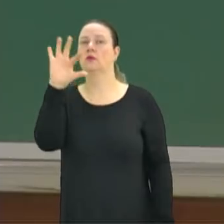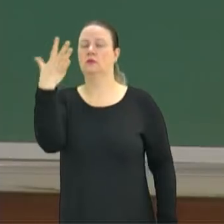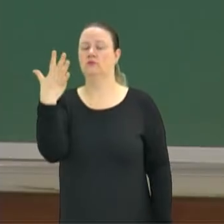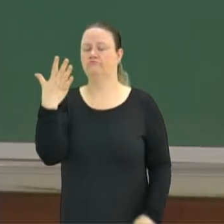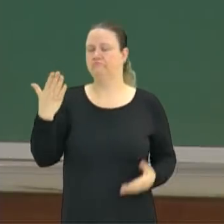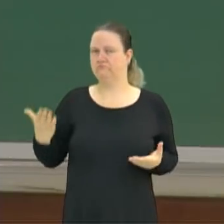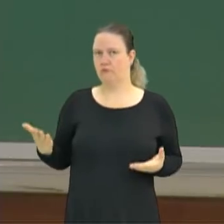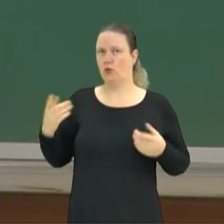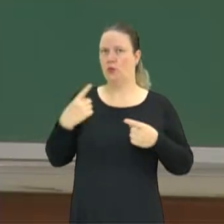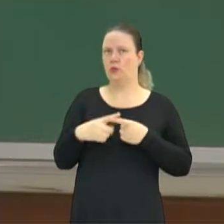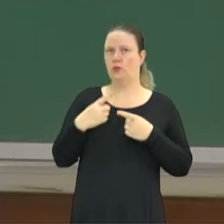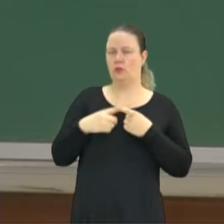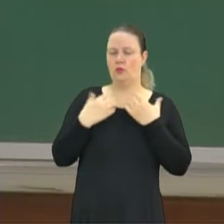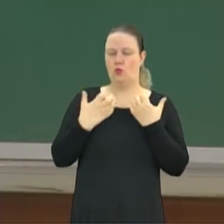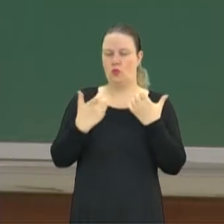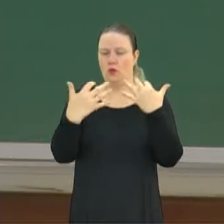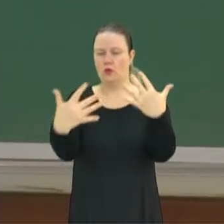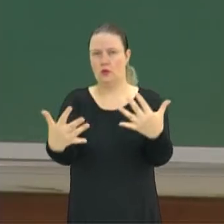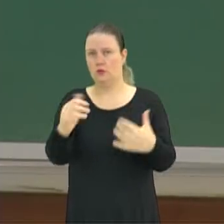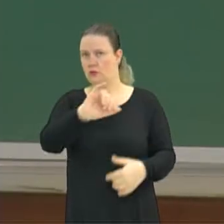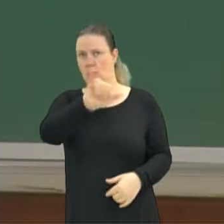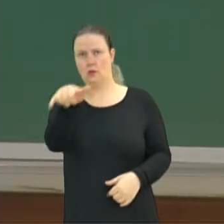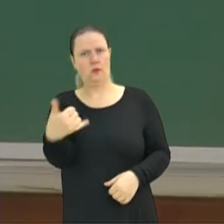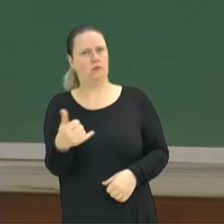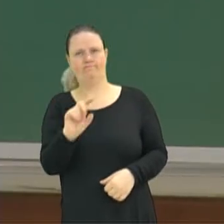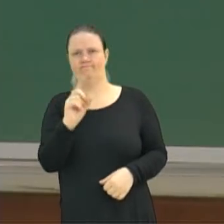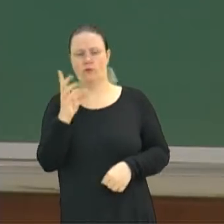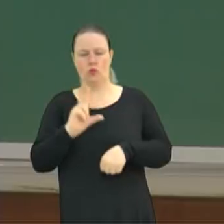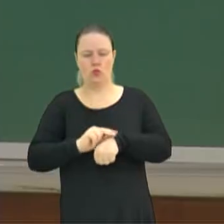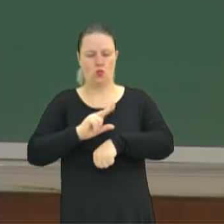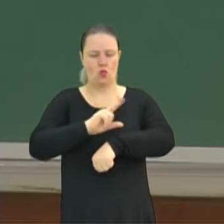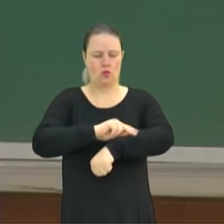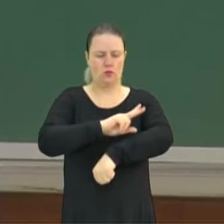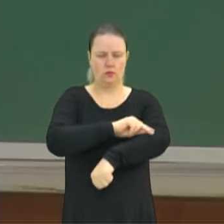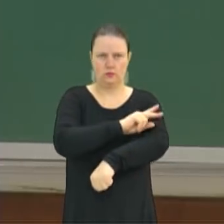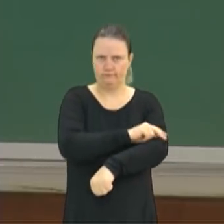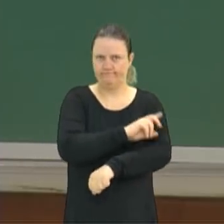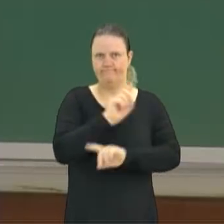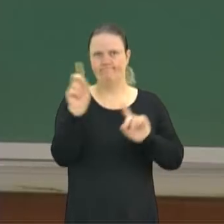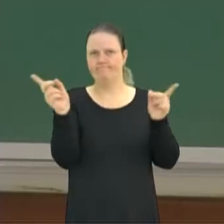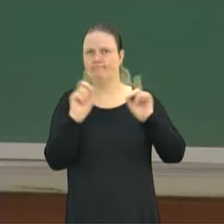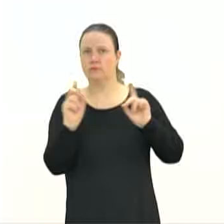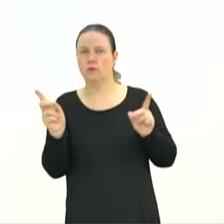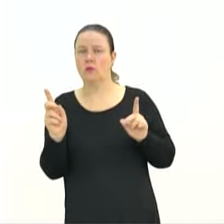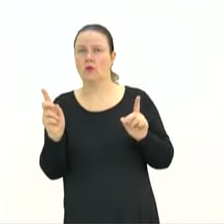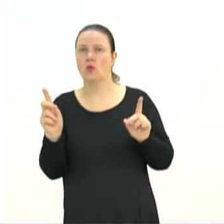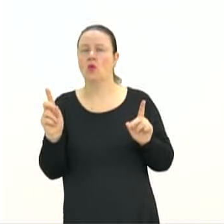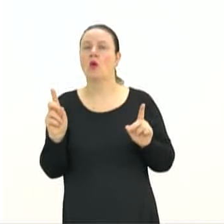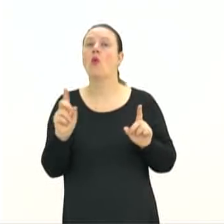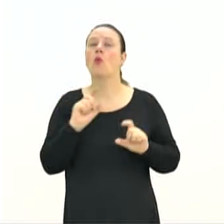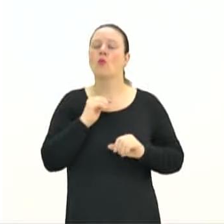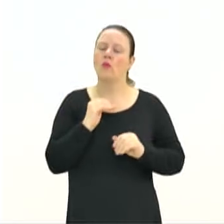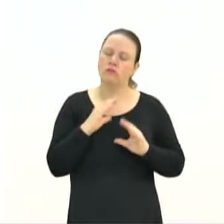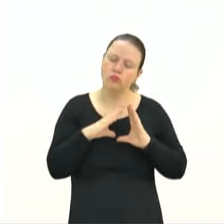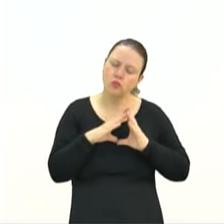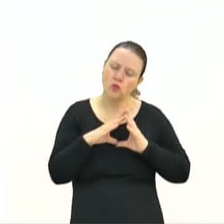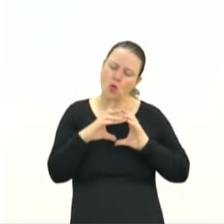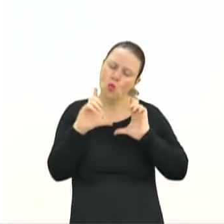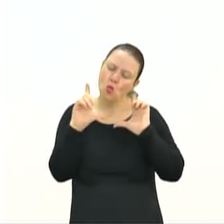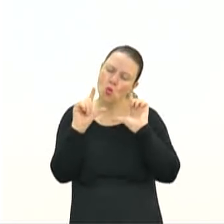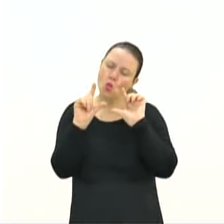que a planta produziu vai ser aproveitada aqui pelo gafanhoto. Ela perde um pouco dessa energia com os processos metabólicos dela mesma,